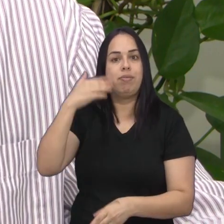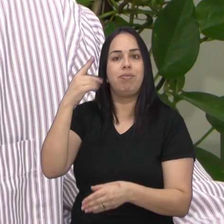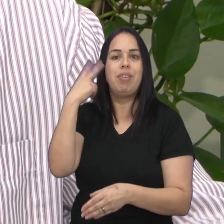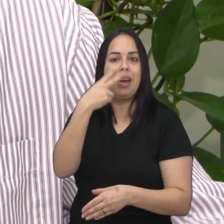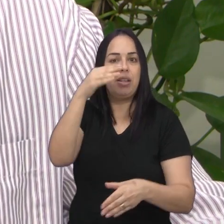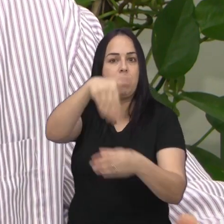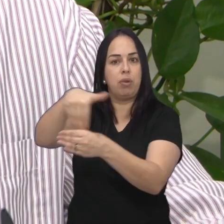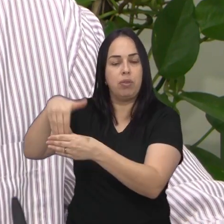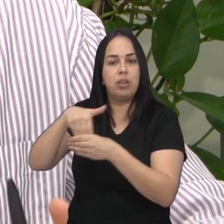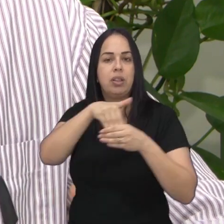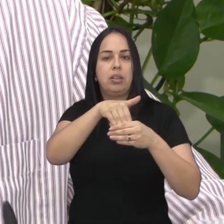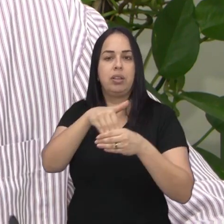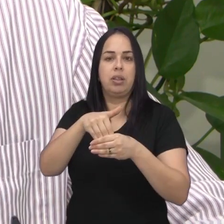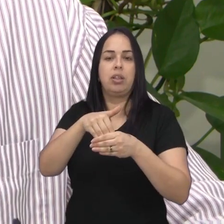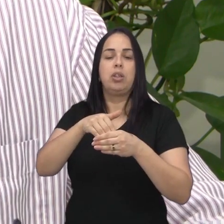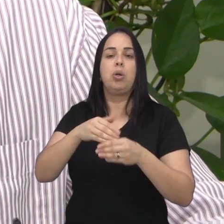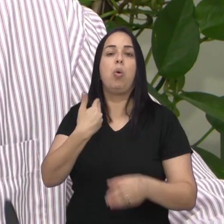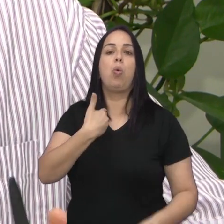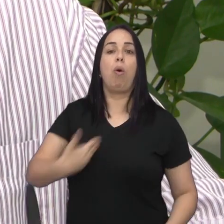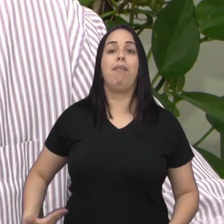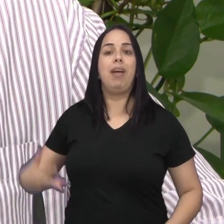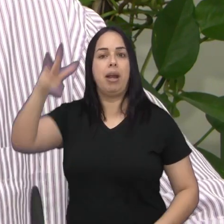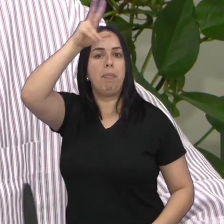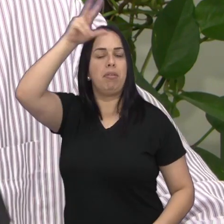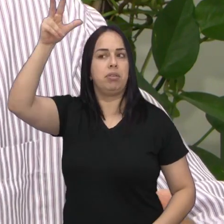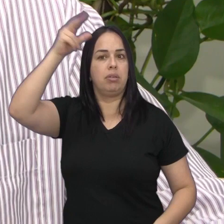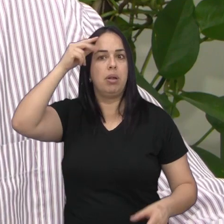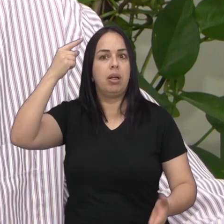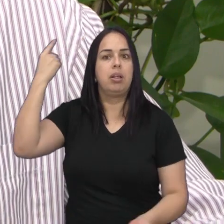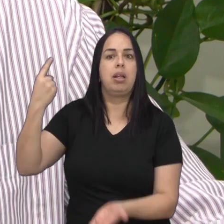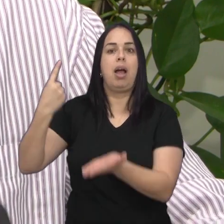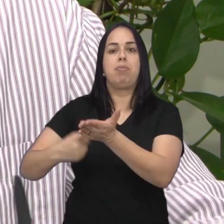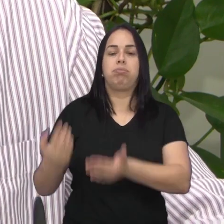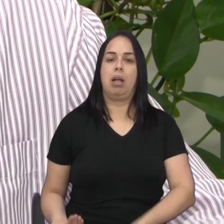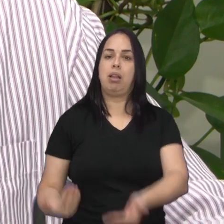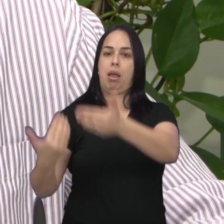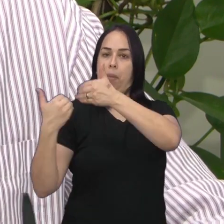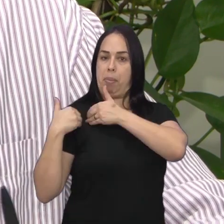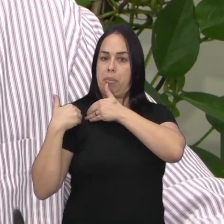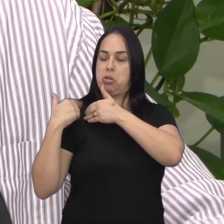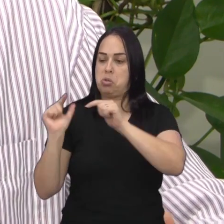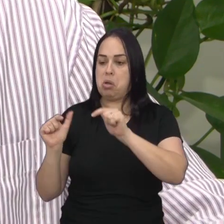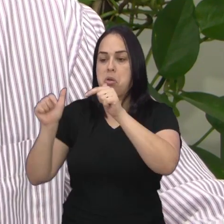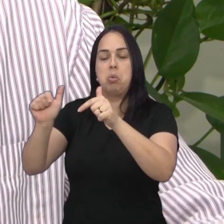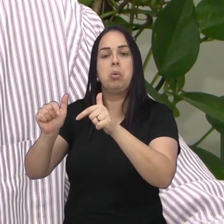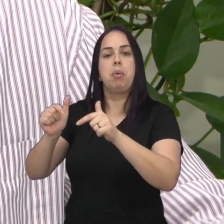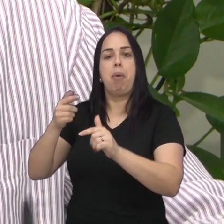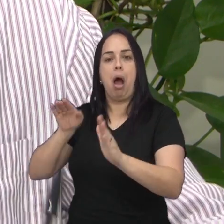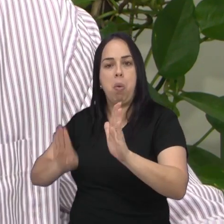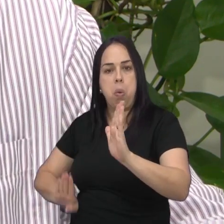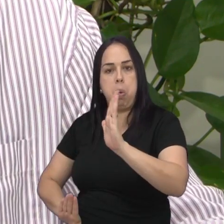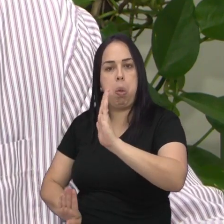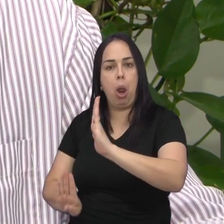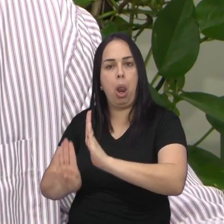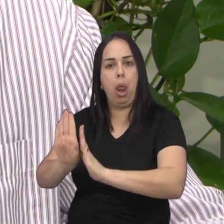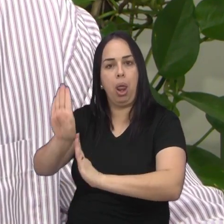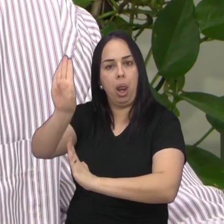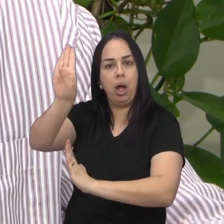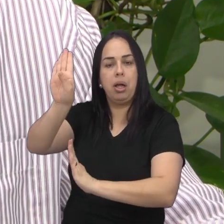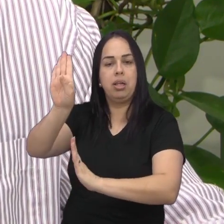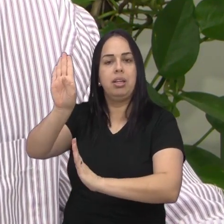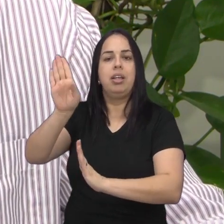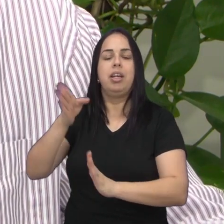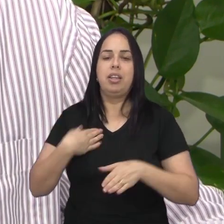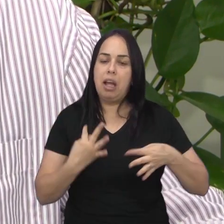tem, assim, se comprometido a avançar, no sentido de propor ações para que a gente possa